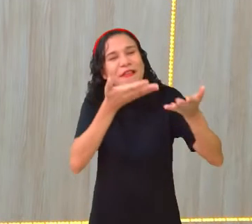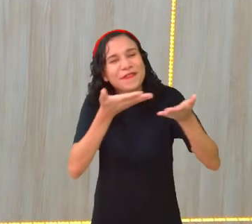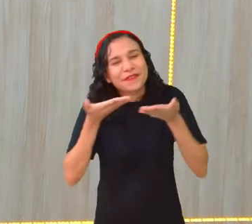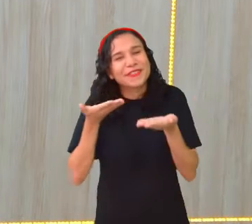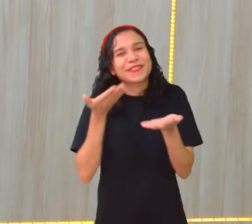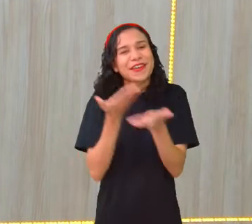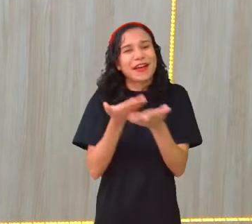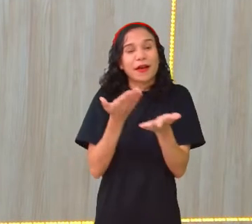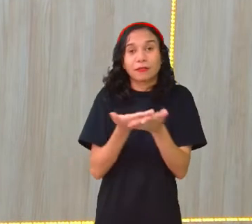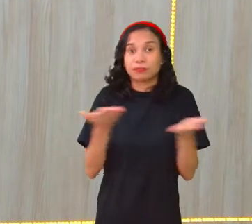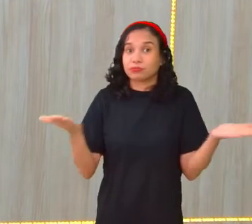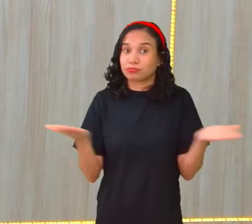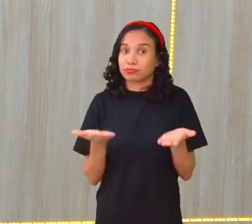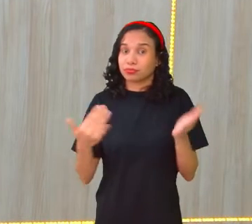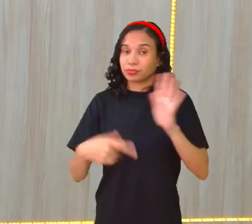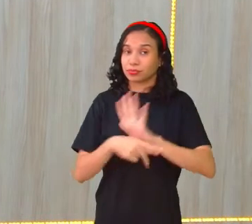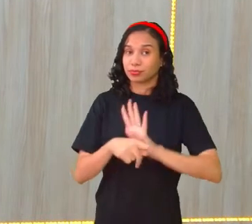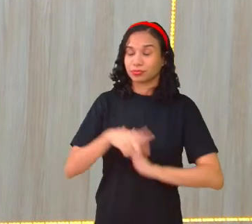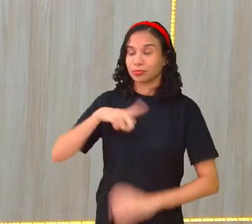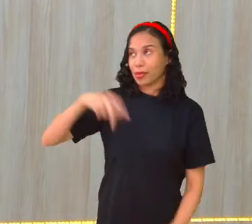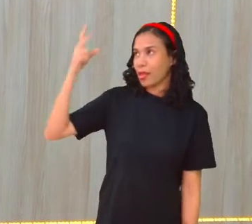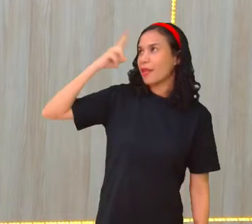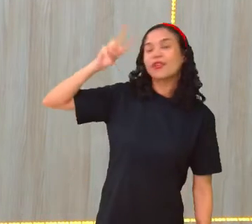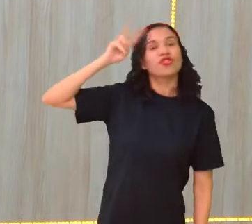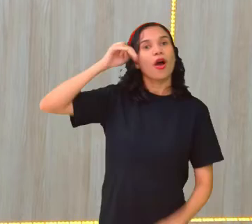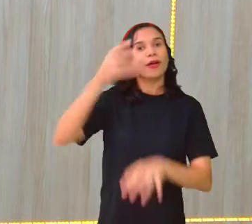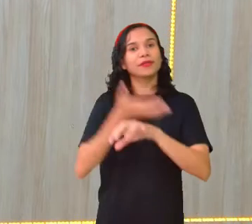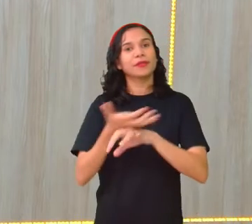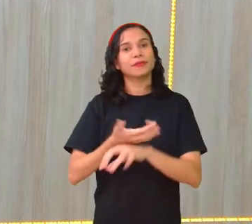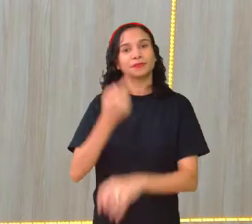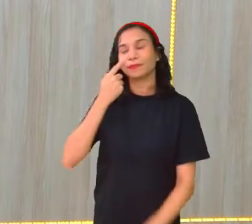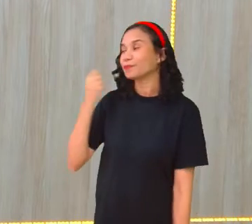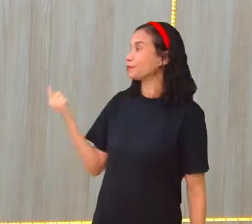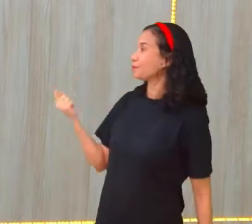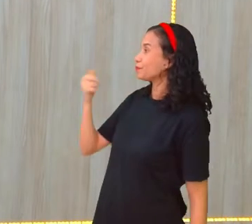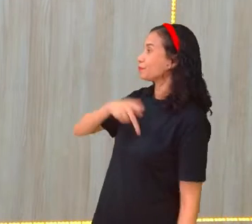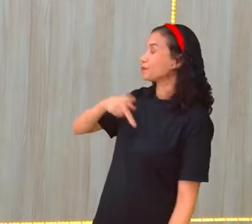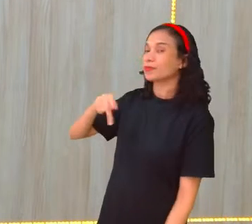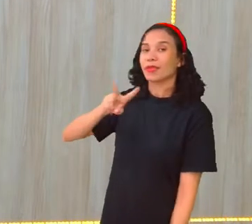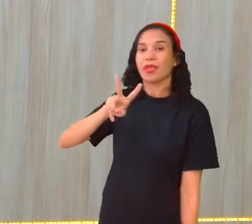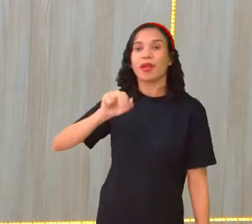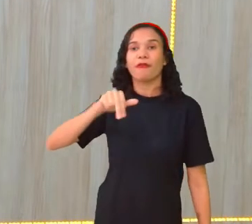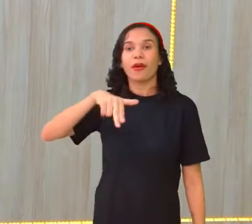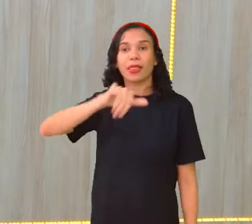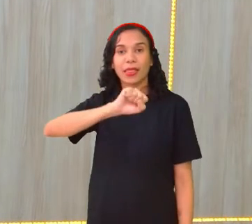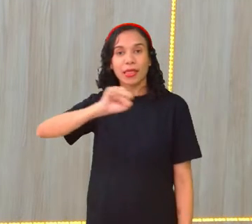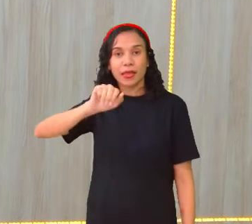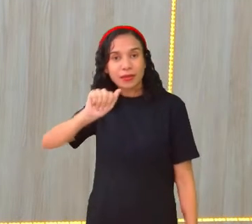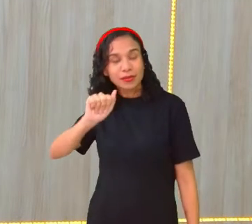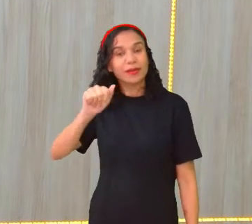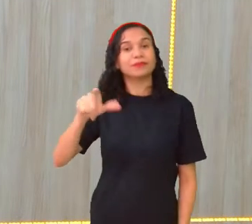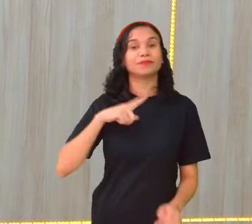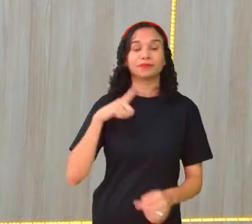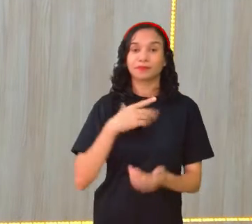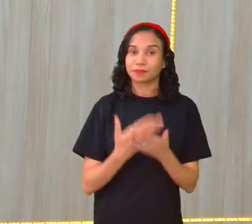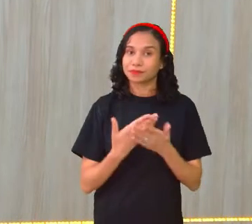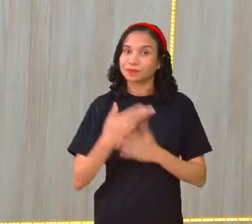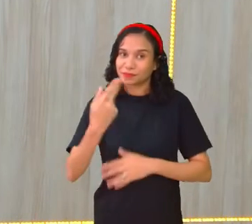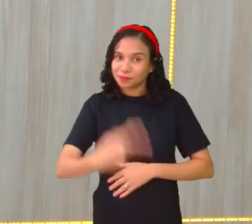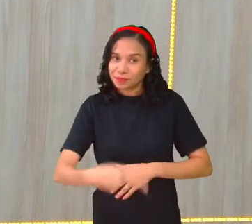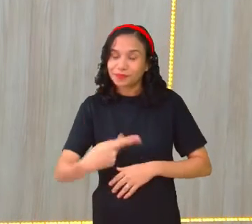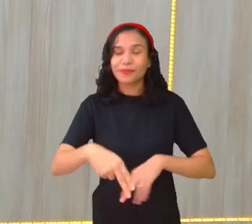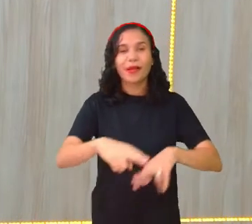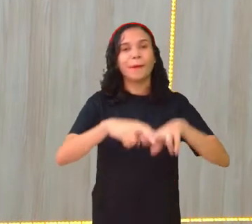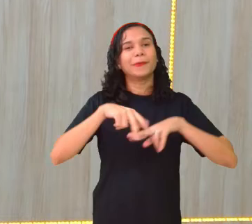bem-vindos a mais uma aula de História, né? Eu sou professora Vanessa da Escola Municipal para Aulas Digitais